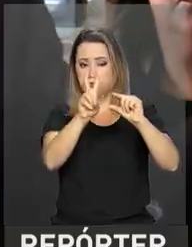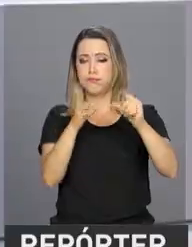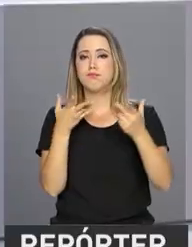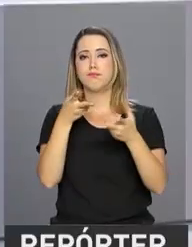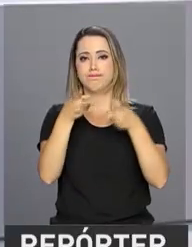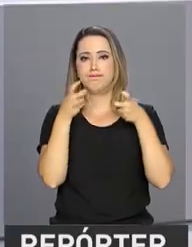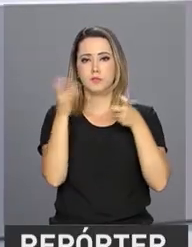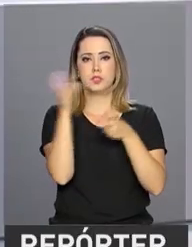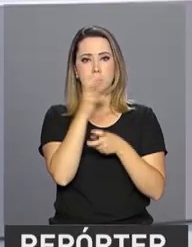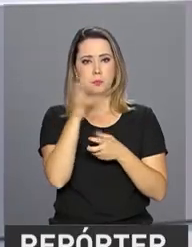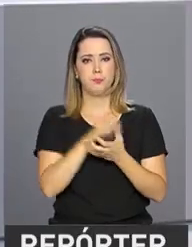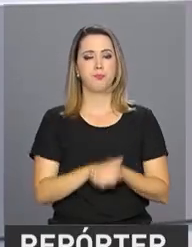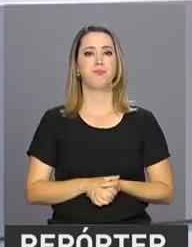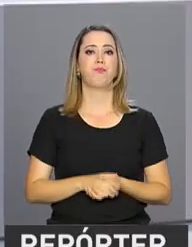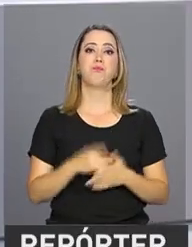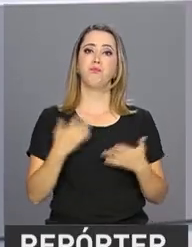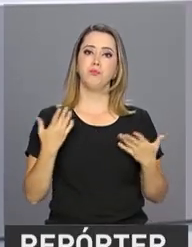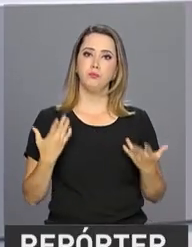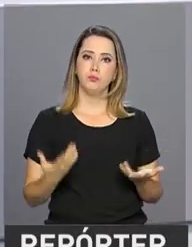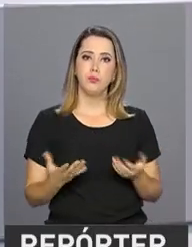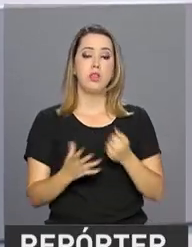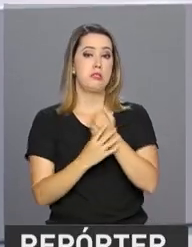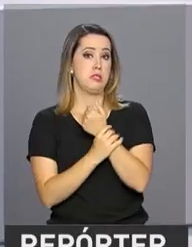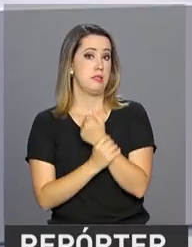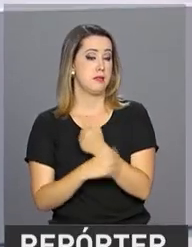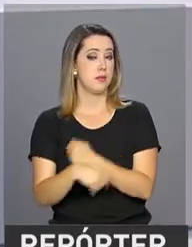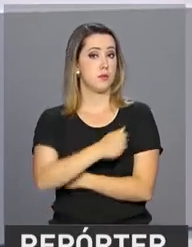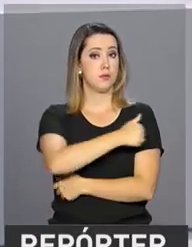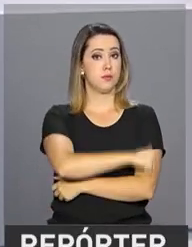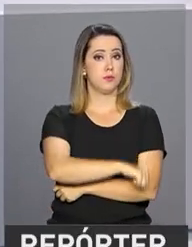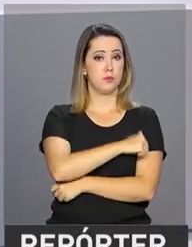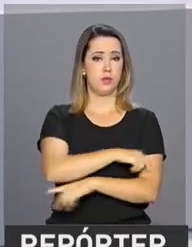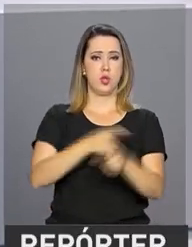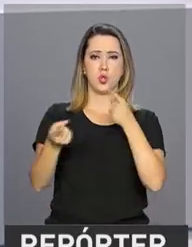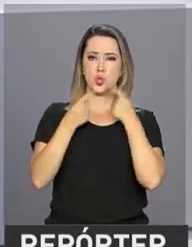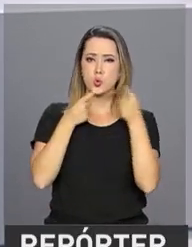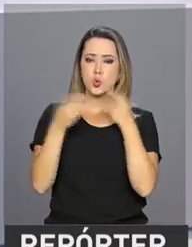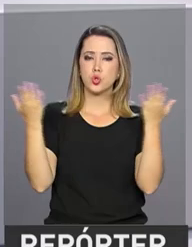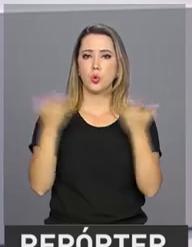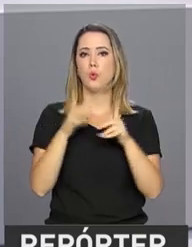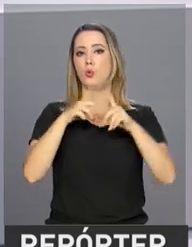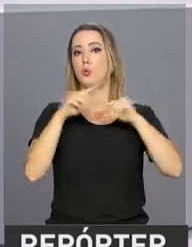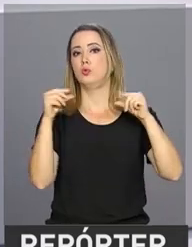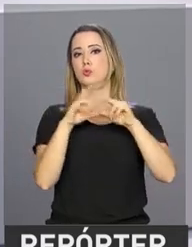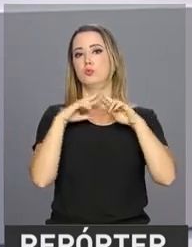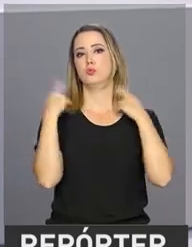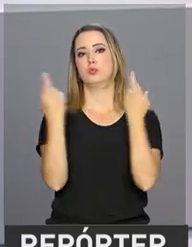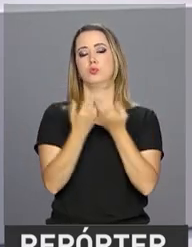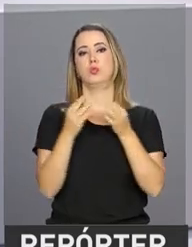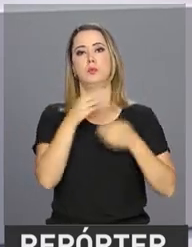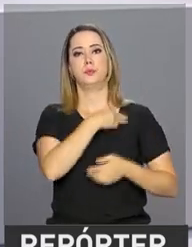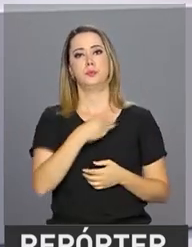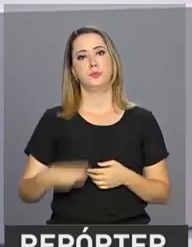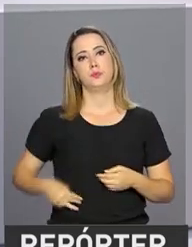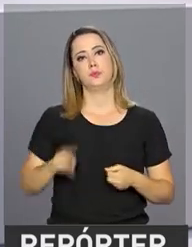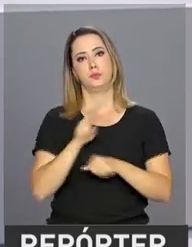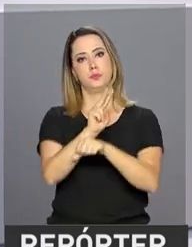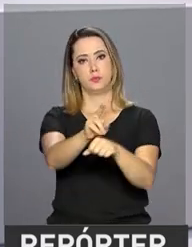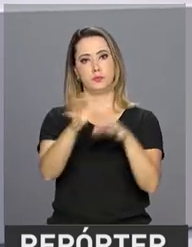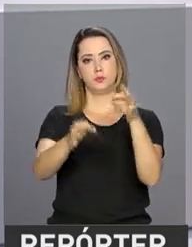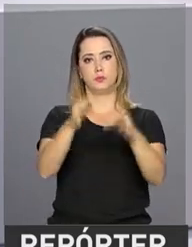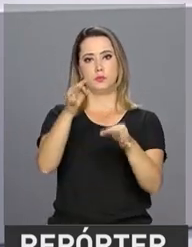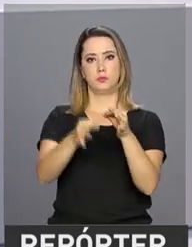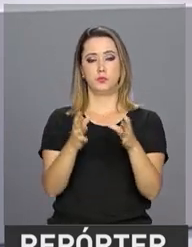prateleira a situação da segurança pública do rio de janeiro foi discutida hoje aqui em brasília numa reunião entre os ministros da defesa